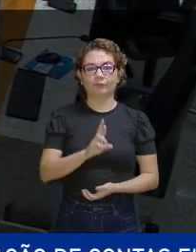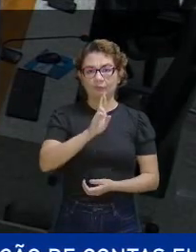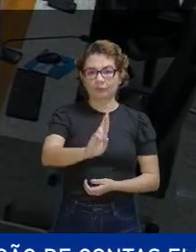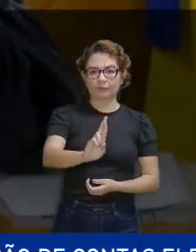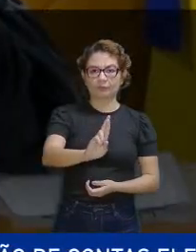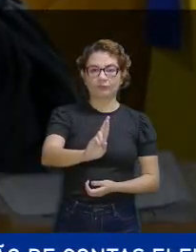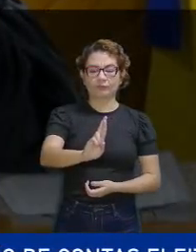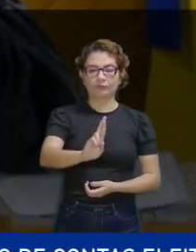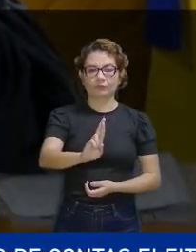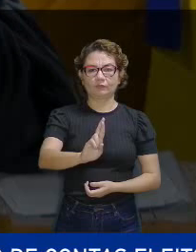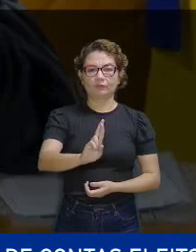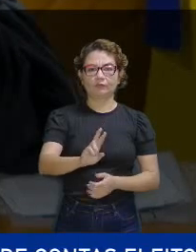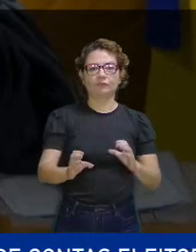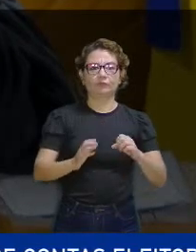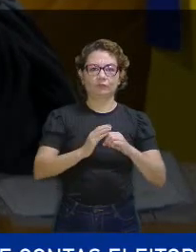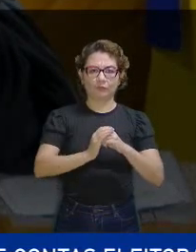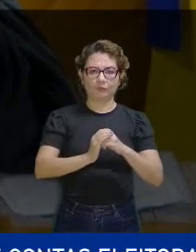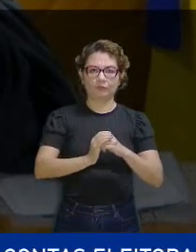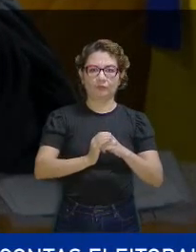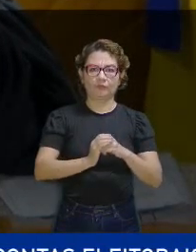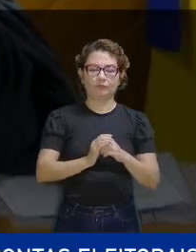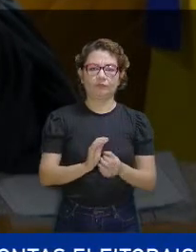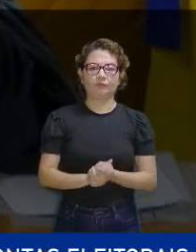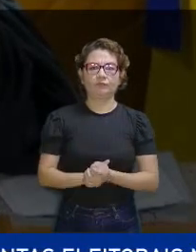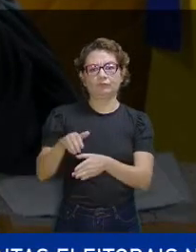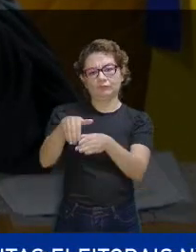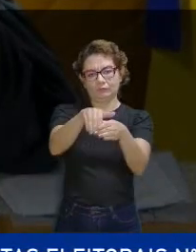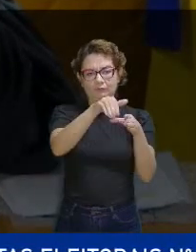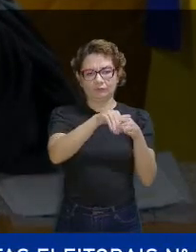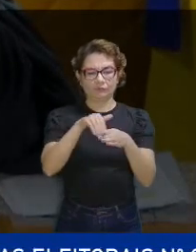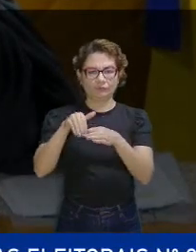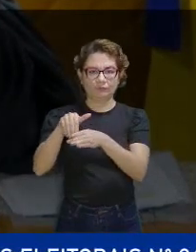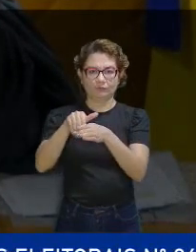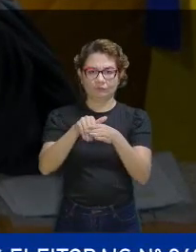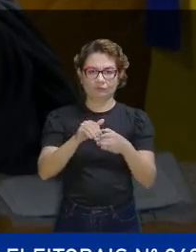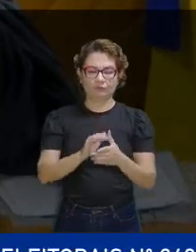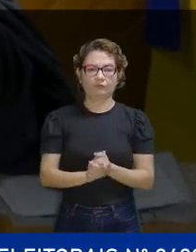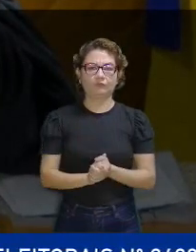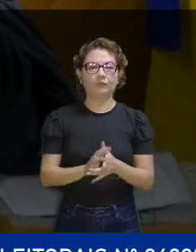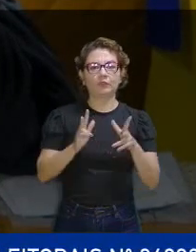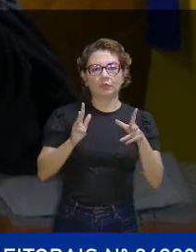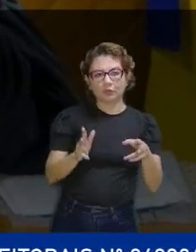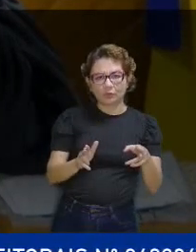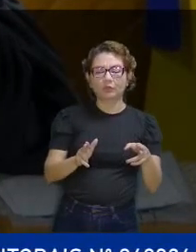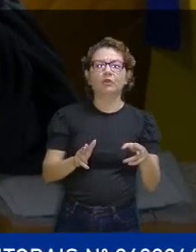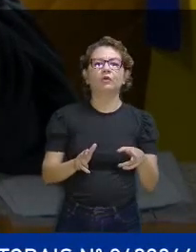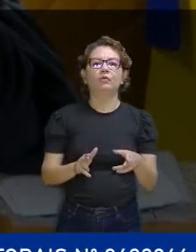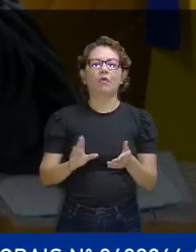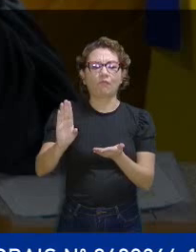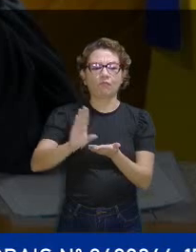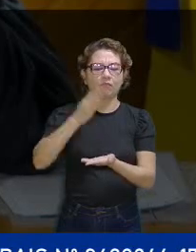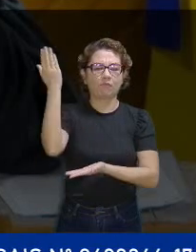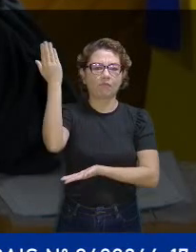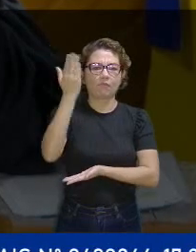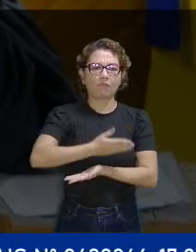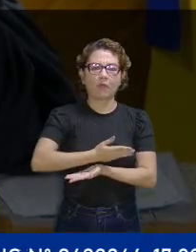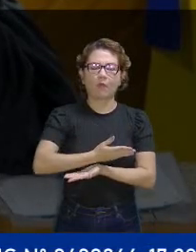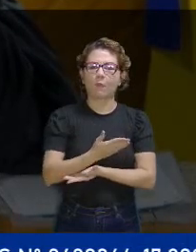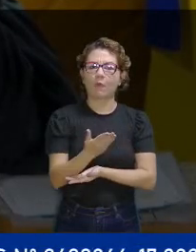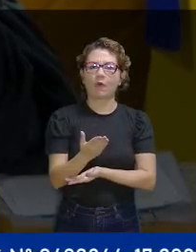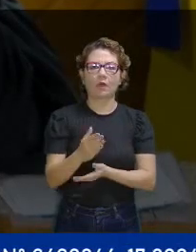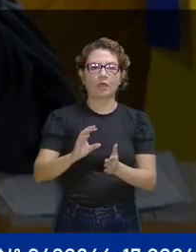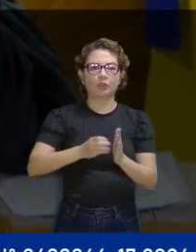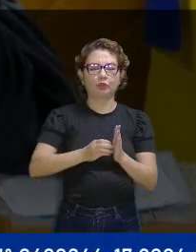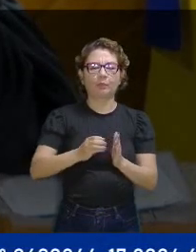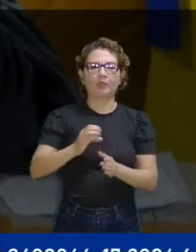Decisão. O Tribunal Regional Eleitoral do Amapá, por unanimidade, julgou não prestadas as contas do Partido